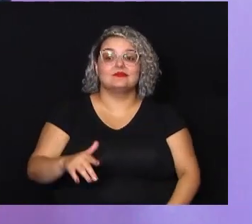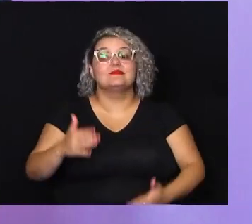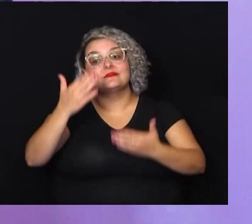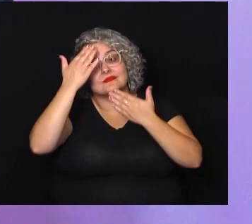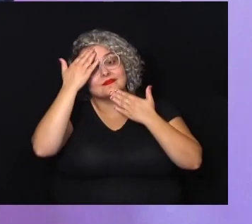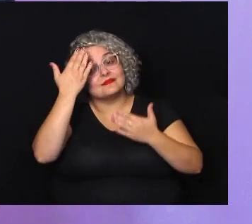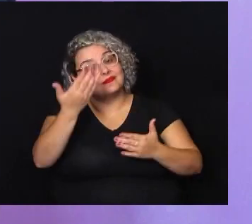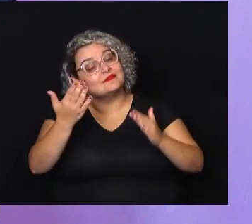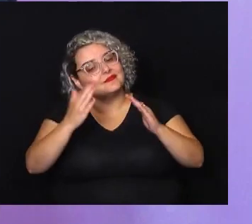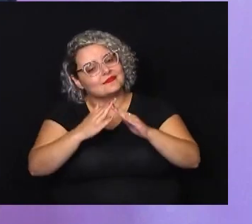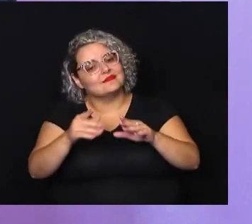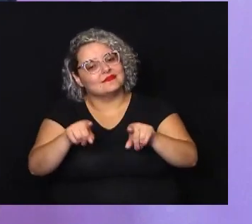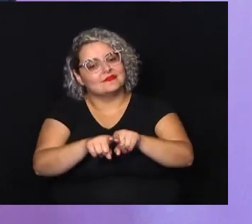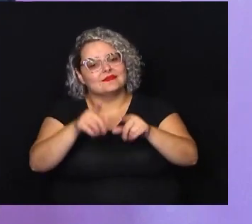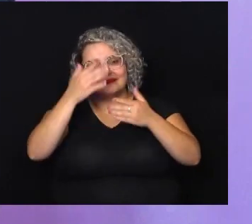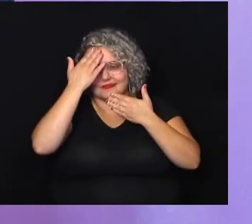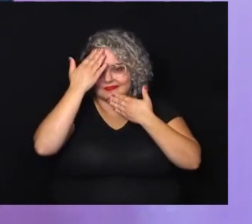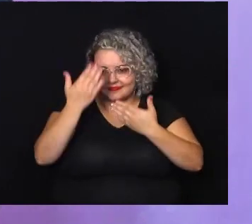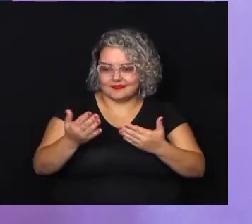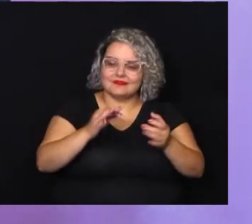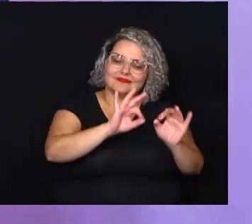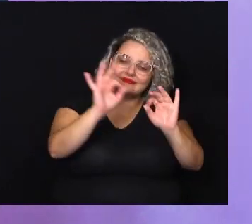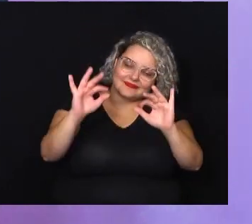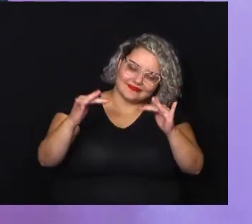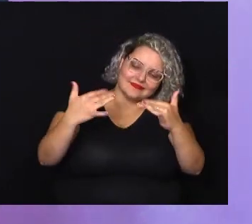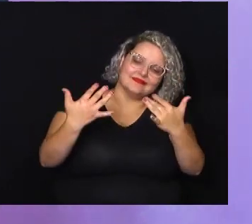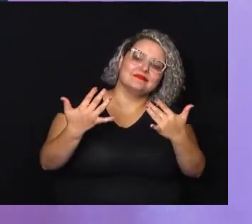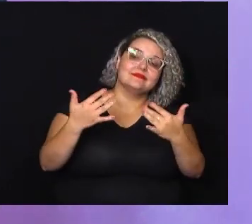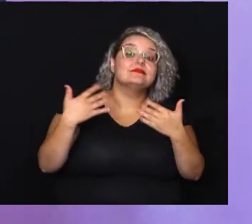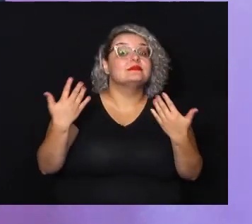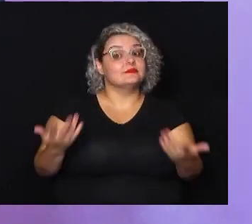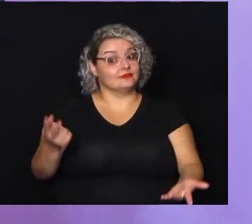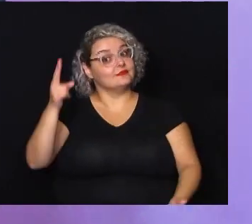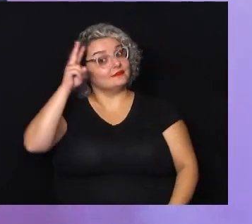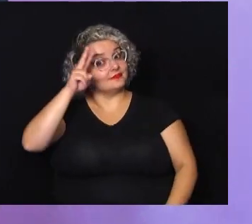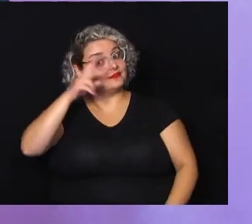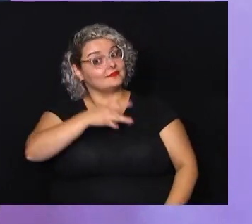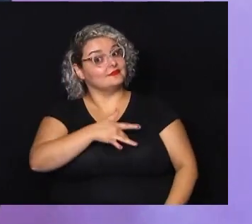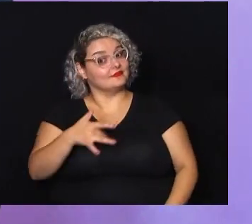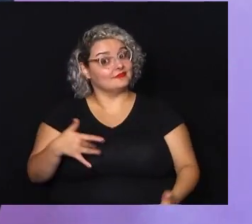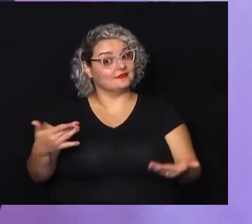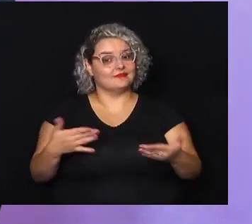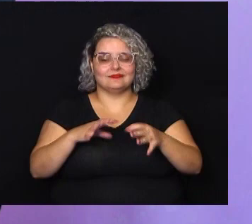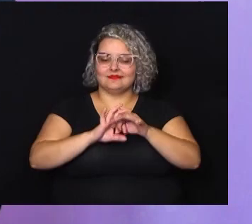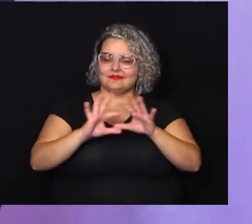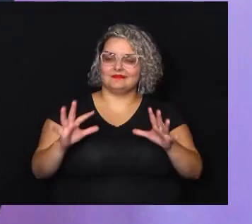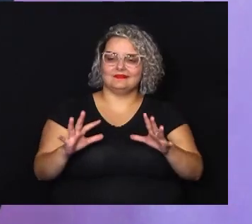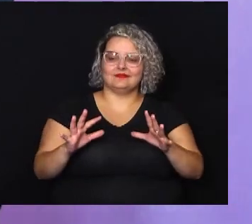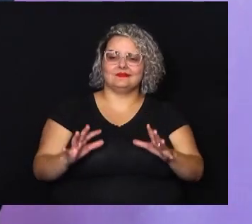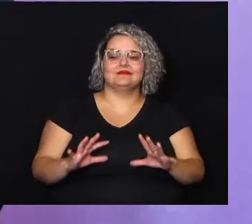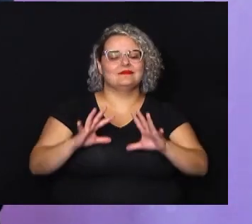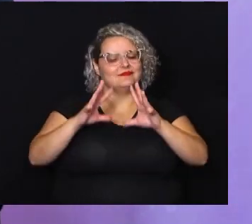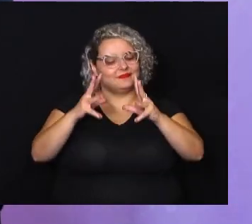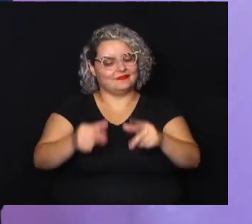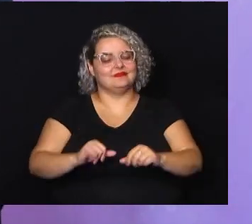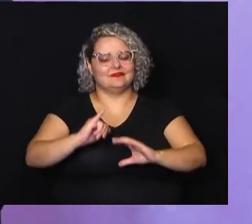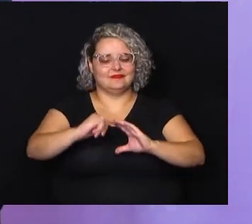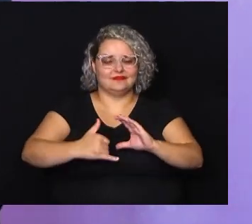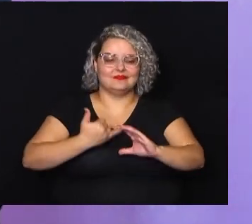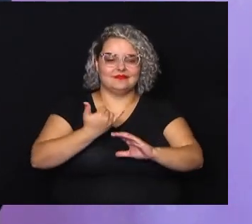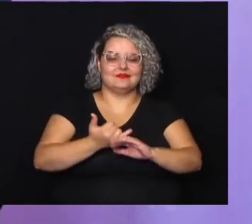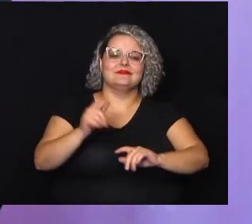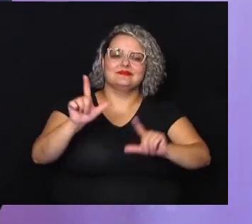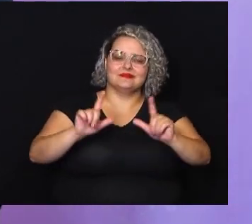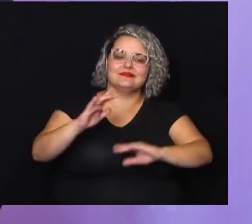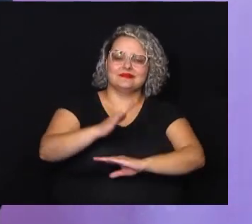Eu que agradeço, obrigado. Então, mais uma vez, obrigada. A você de casa também, muito obrigada pela companhia e audiência. Lembrando que o Saúde Agora